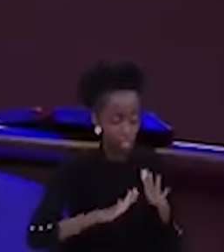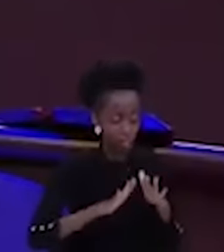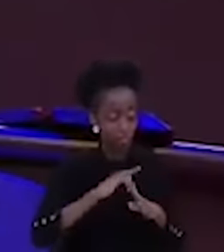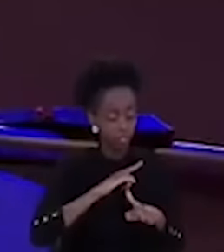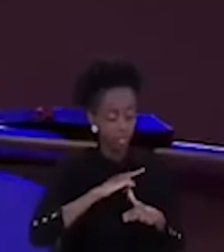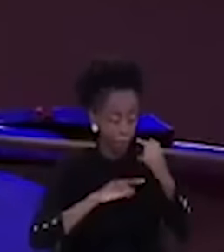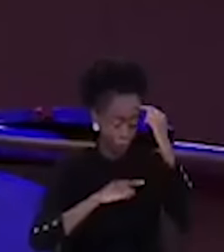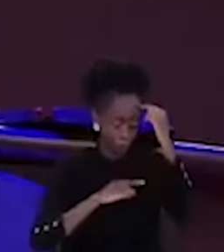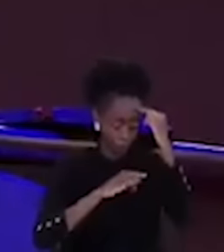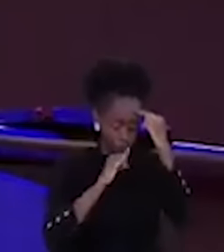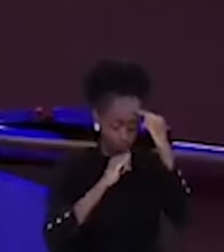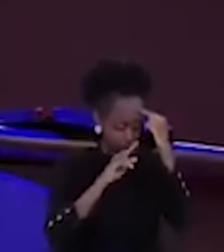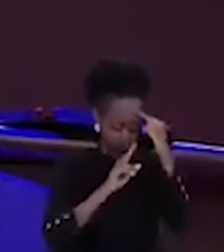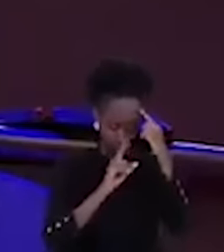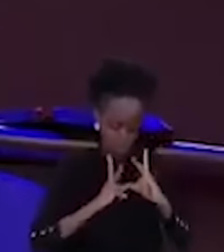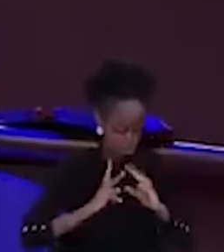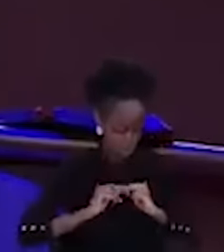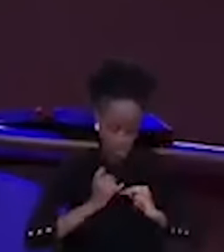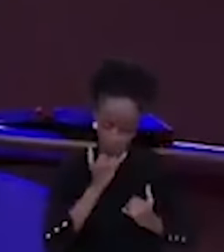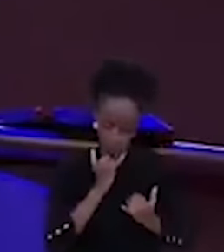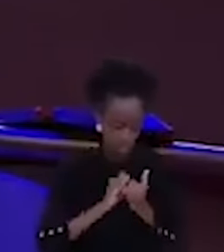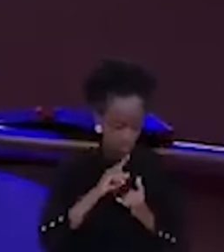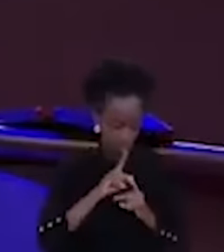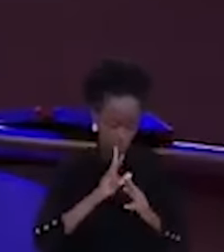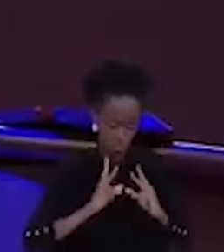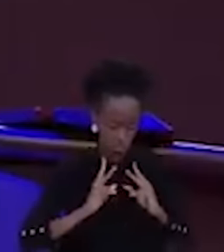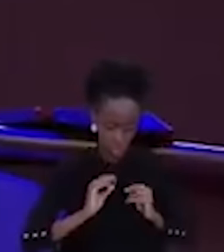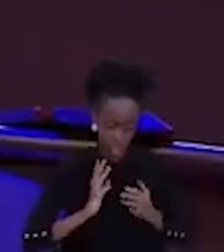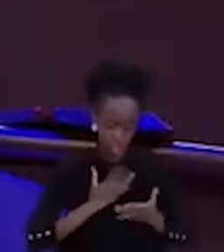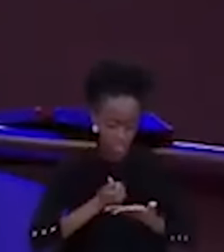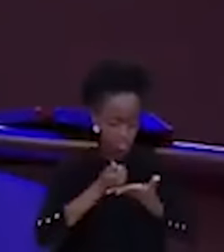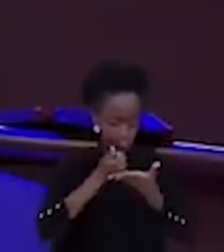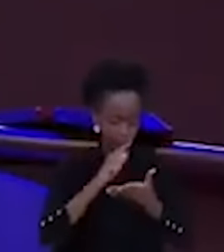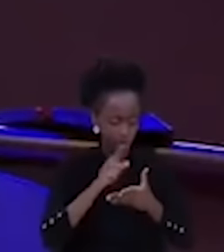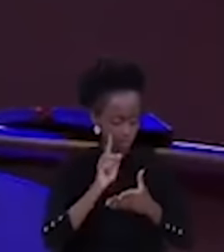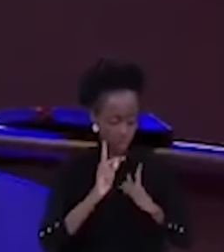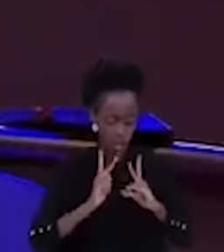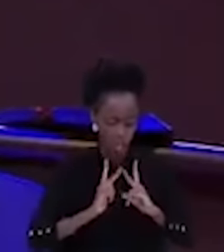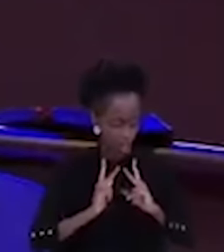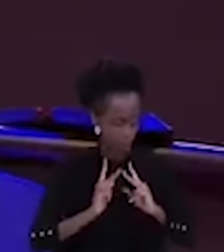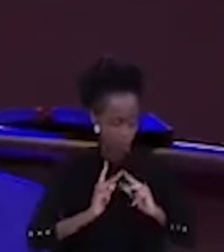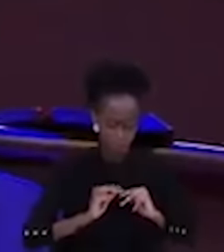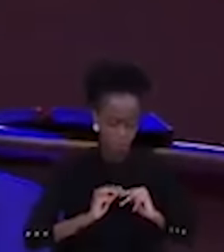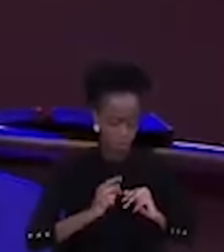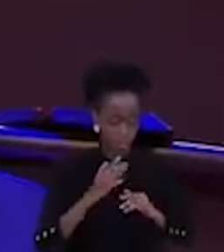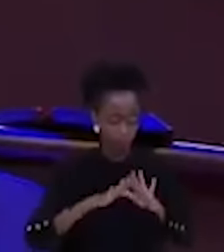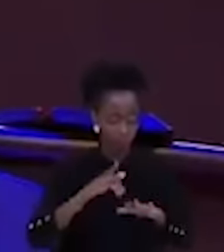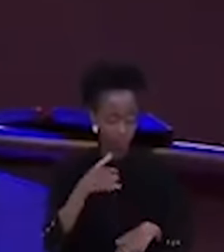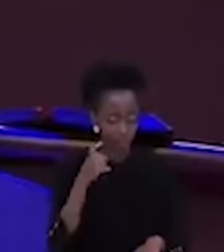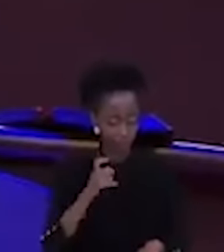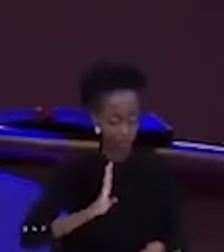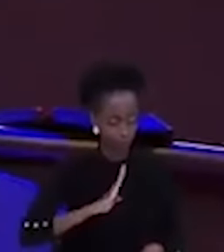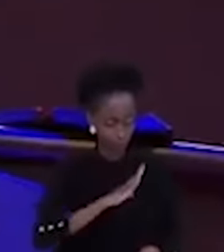não merece a Deus, você não merece ser salvo, você já conhecia a verdade, você foi um bispo, você foi um